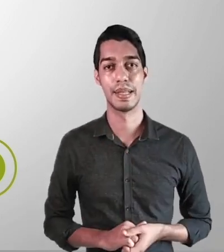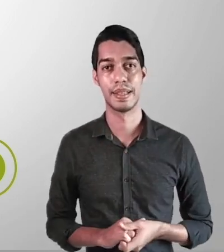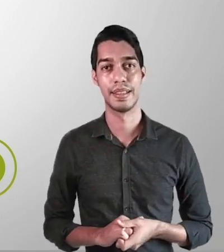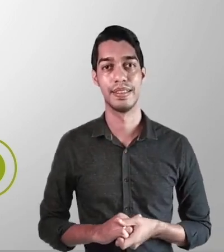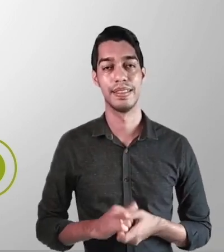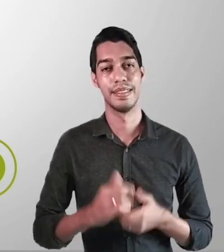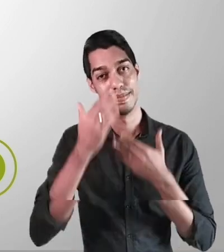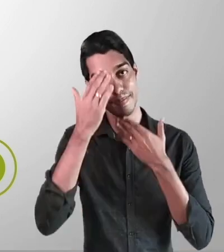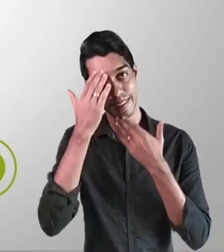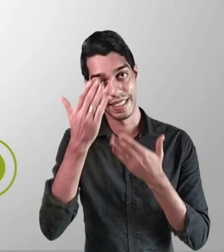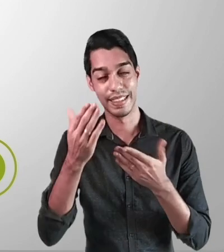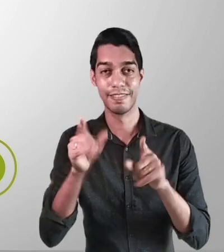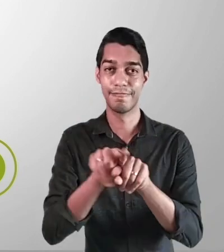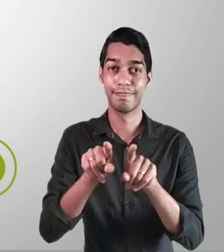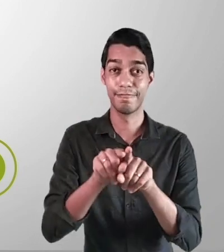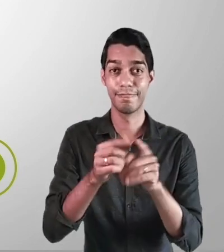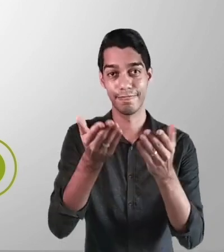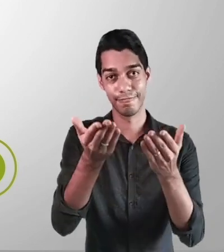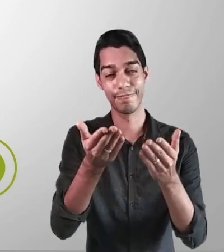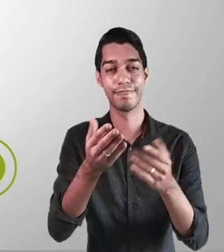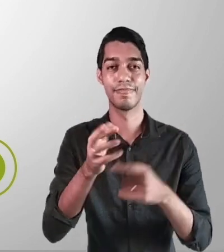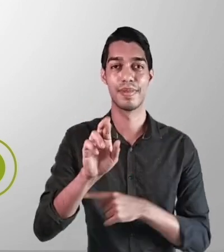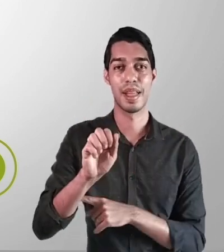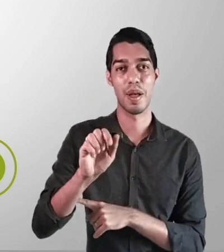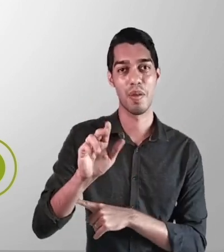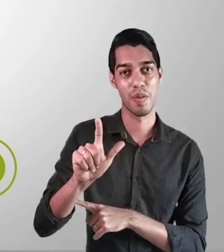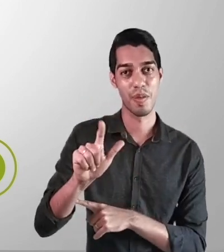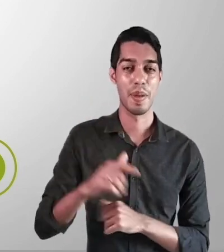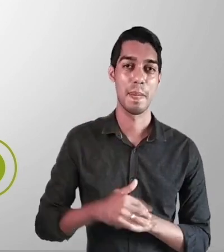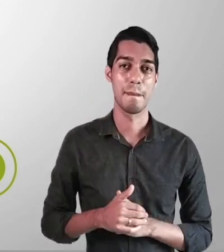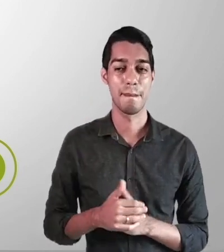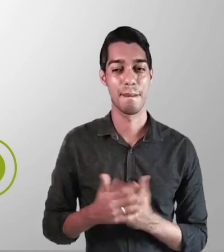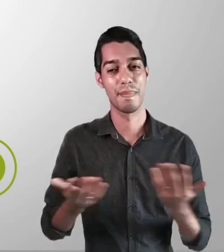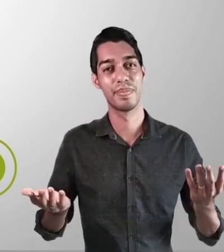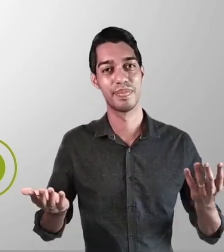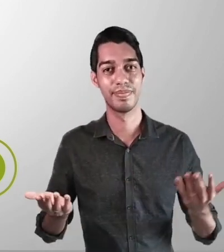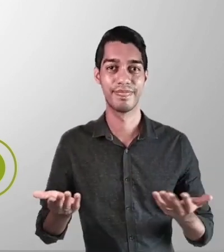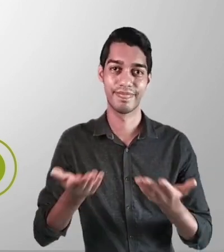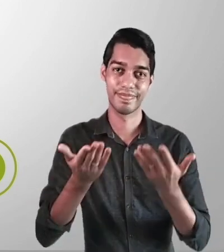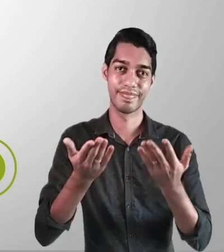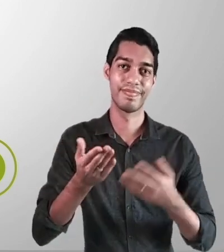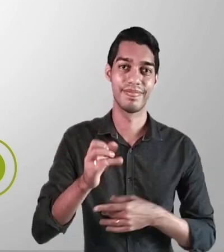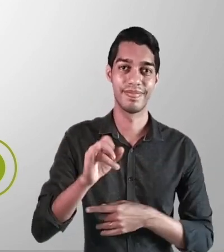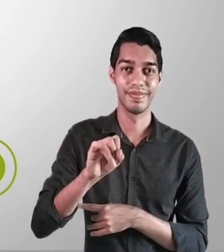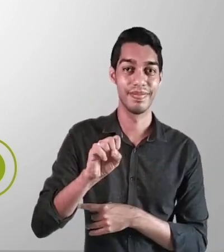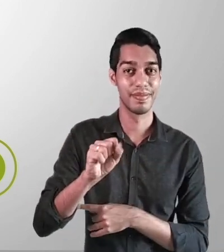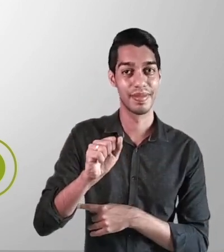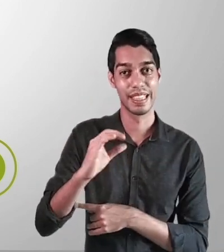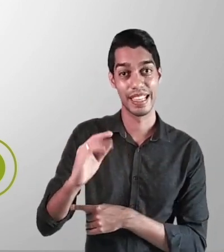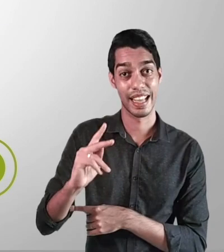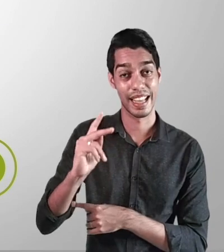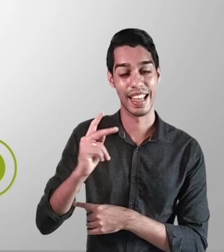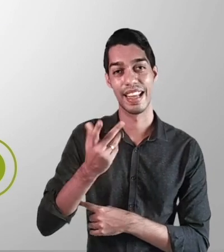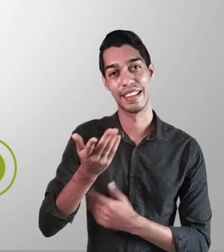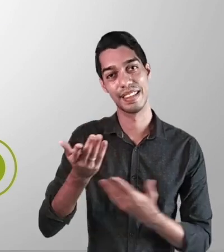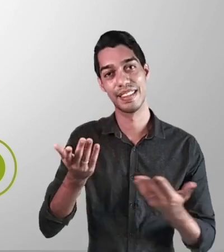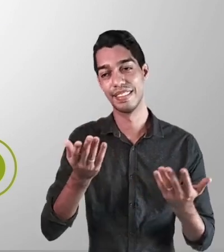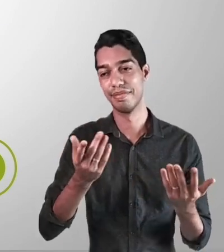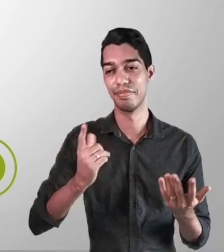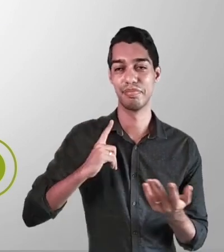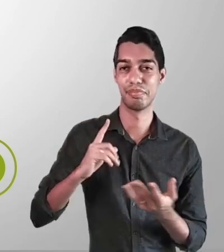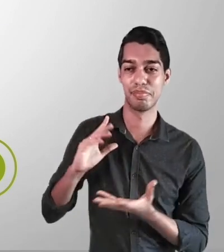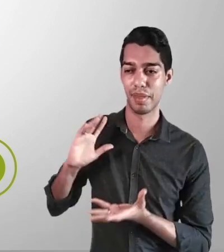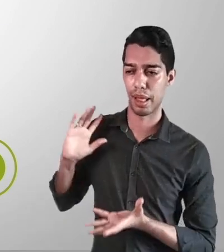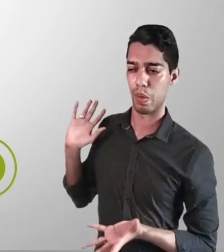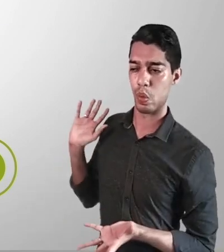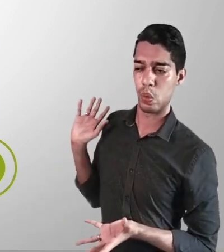Obrigado, Isaac. Raul? Bom, acho que o Isaac colocou um contexto aí muito bom, realmente ele resume bem o cenário